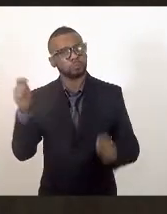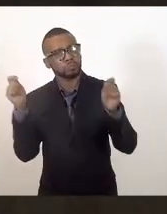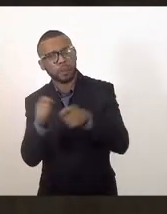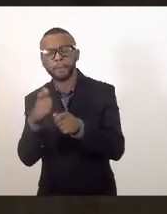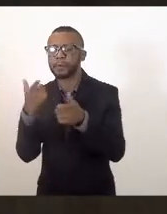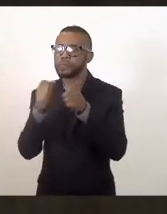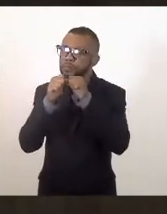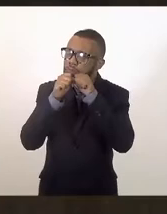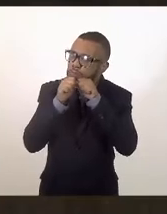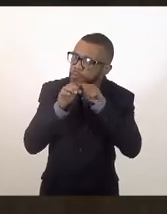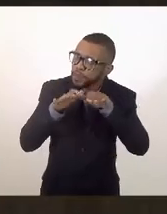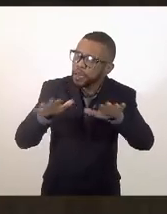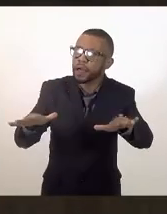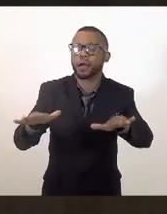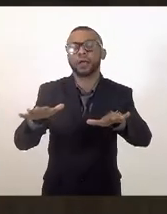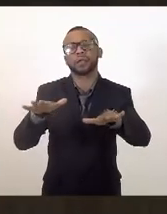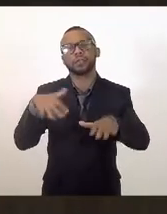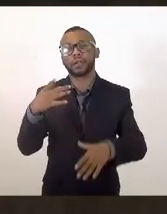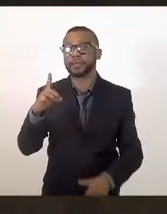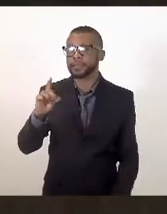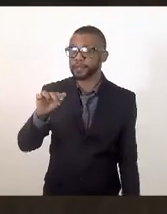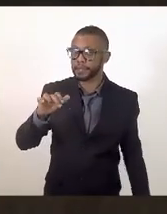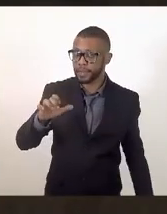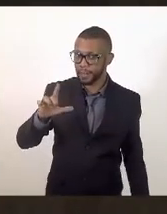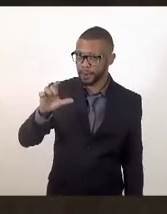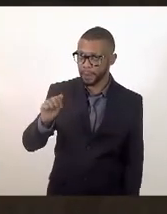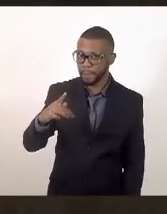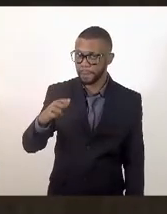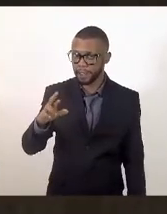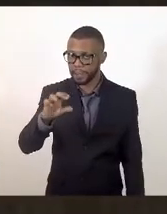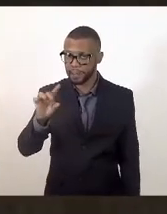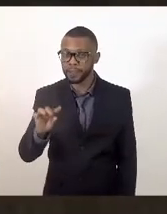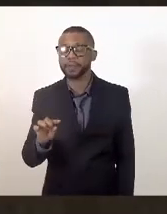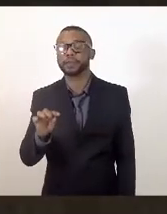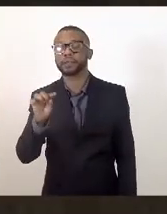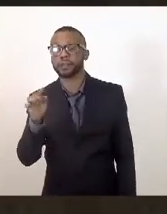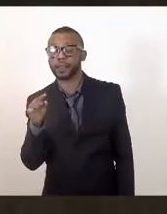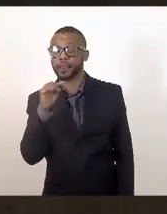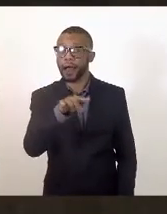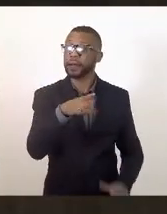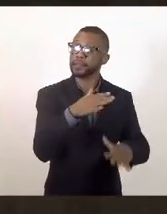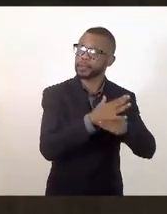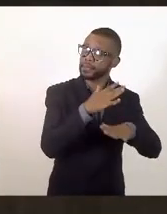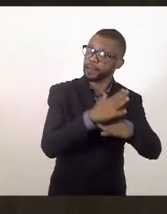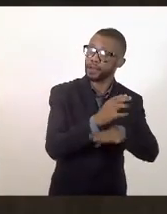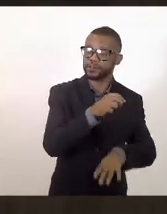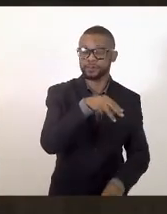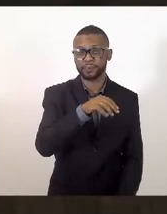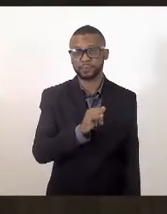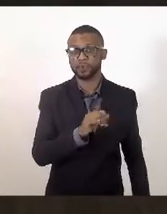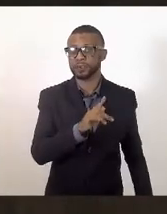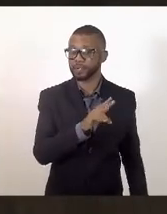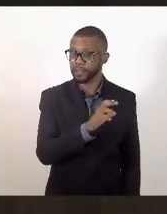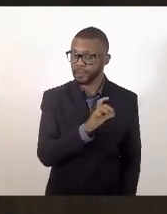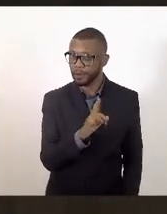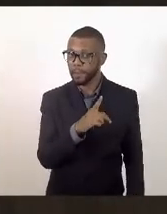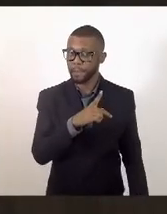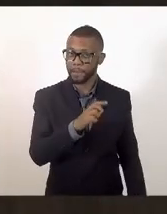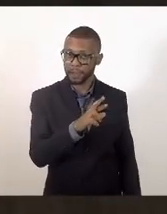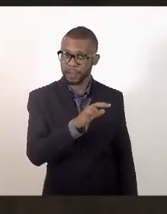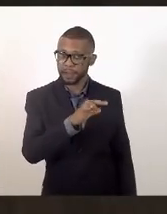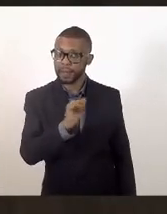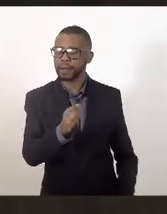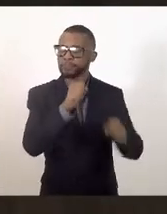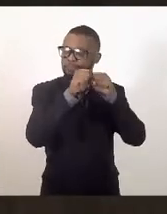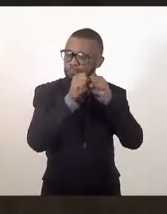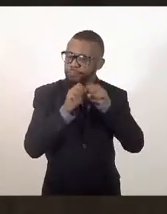Mulher, Daniela Pérez, conforme prometido em Miguel Pereira pelo governador Cláudio Castro. A gente aguarda ansiosamente que esse equipamento esteja